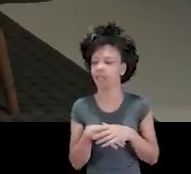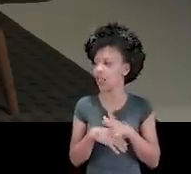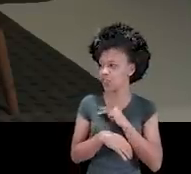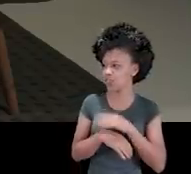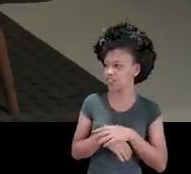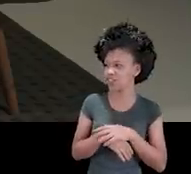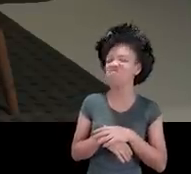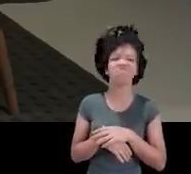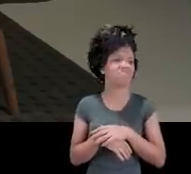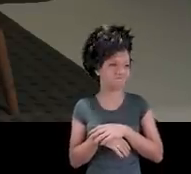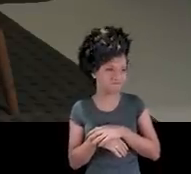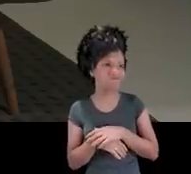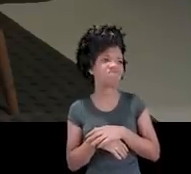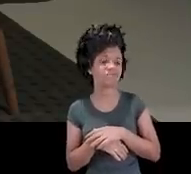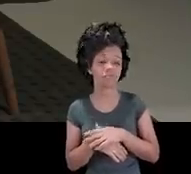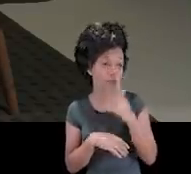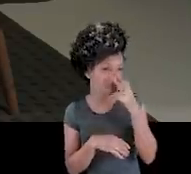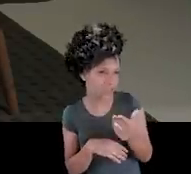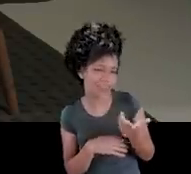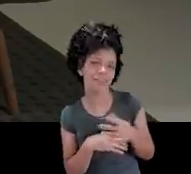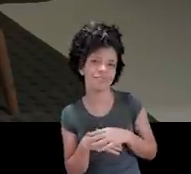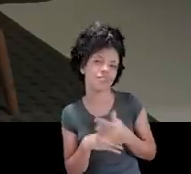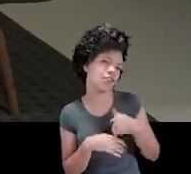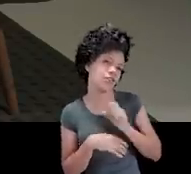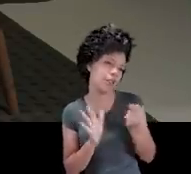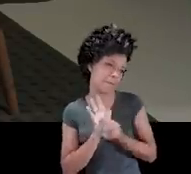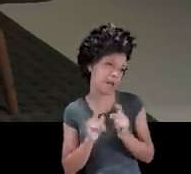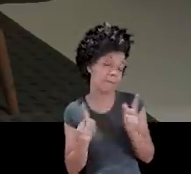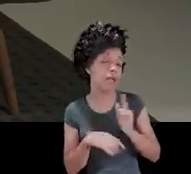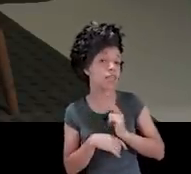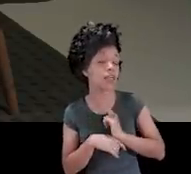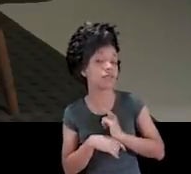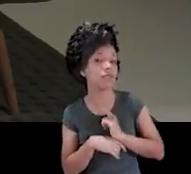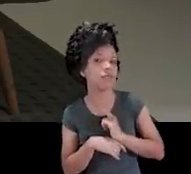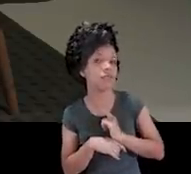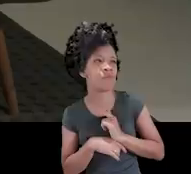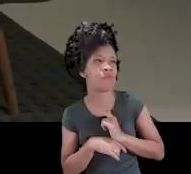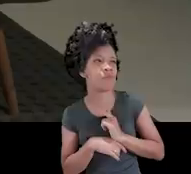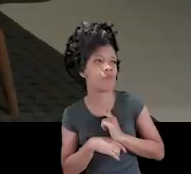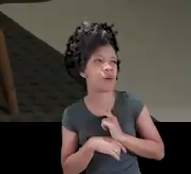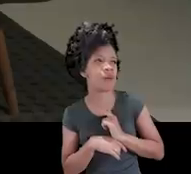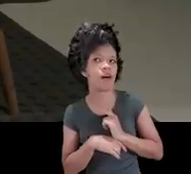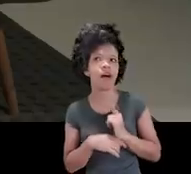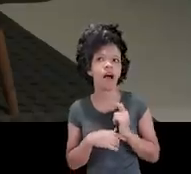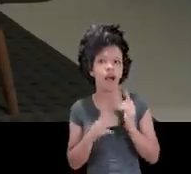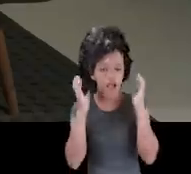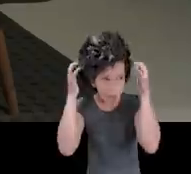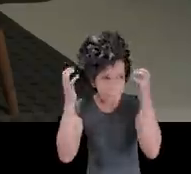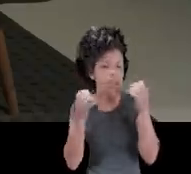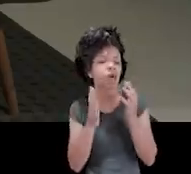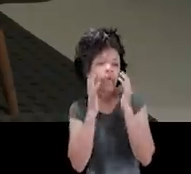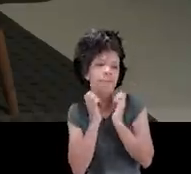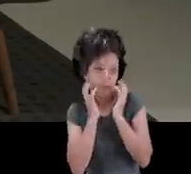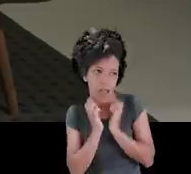por causa da lâmina. Esses dias eu achei um, não vou falar a marca, mas tem um que é cabelo e barba.